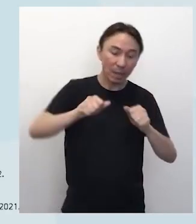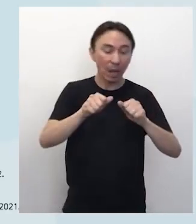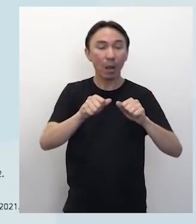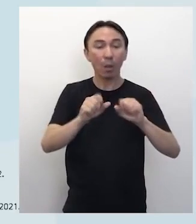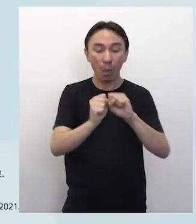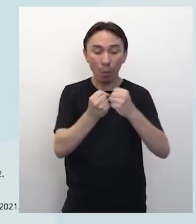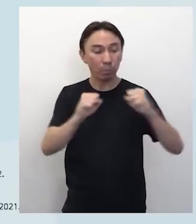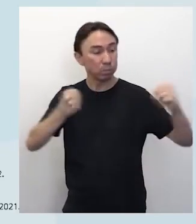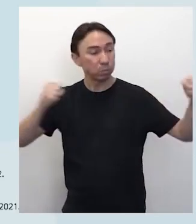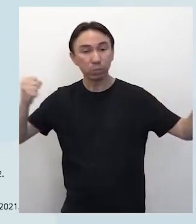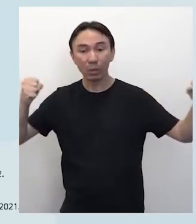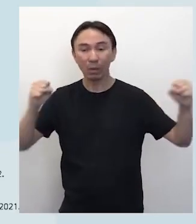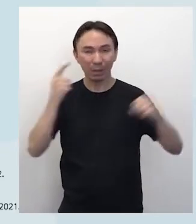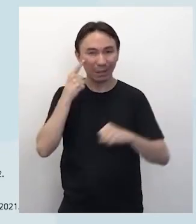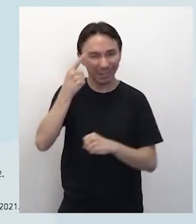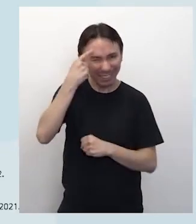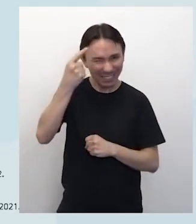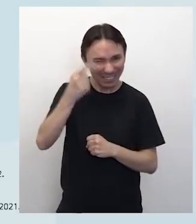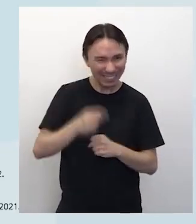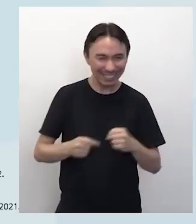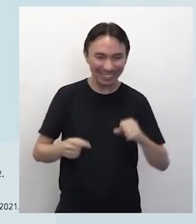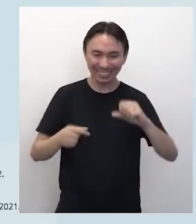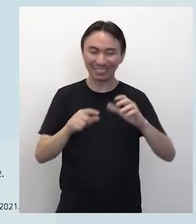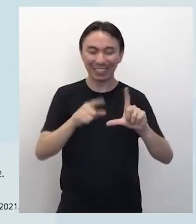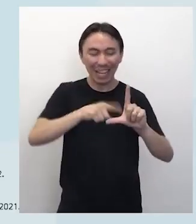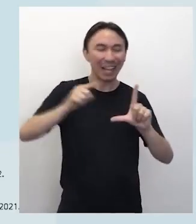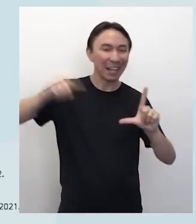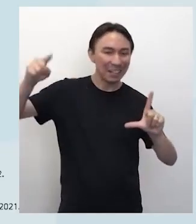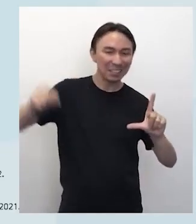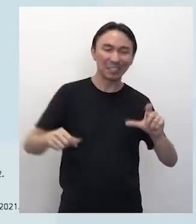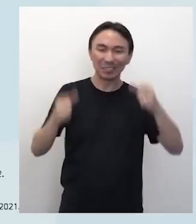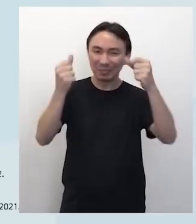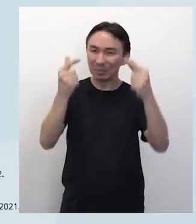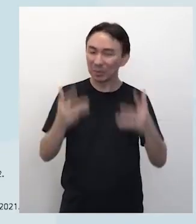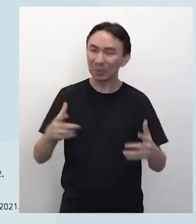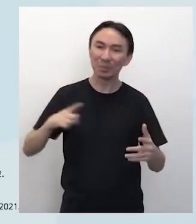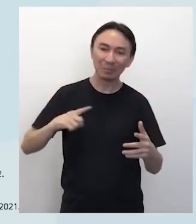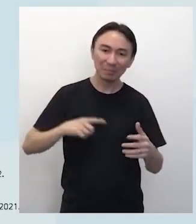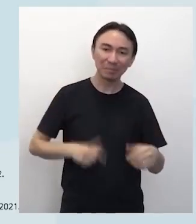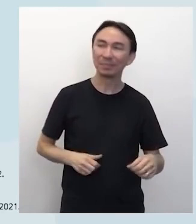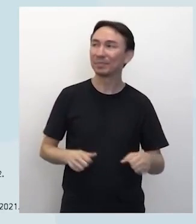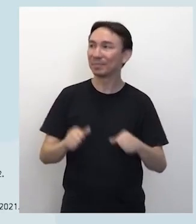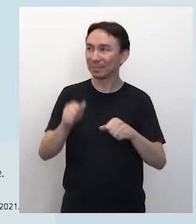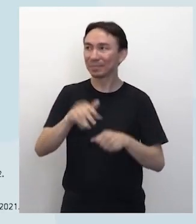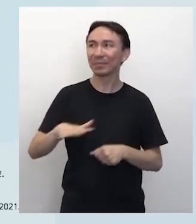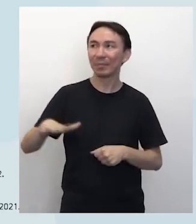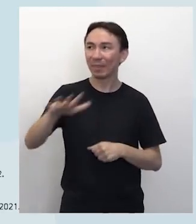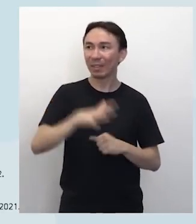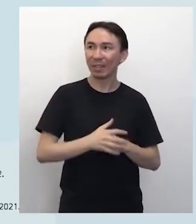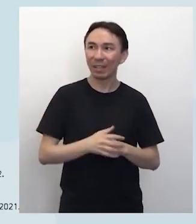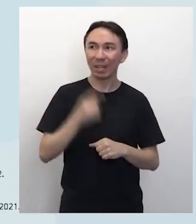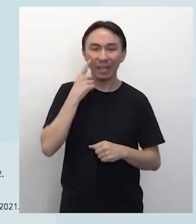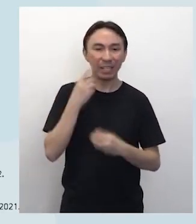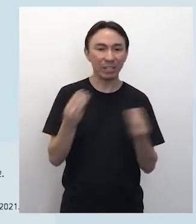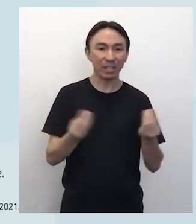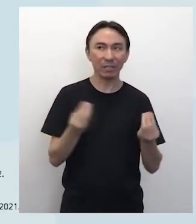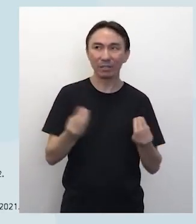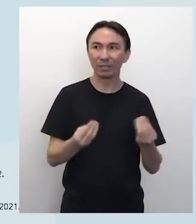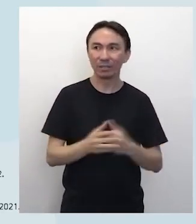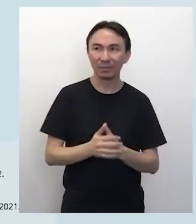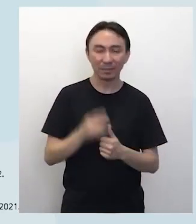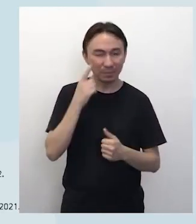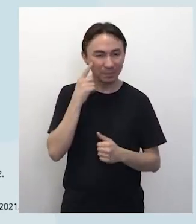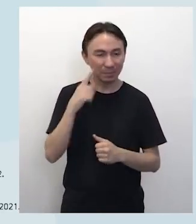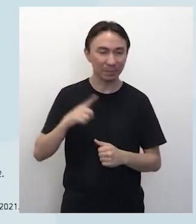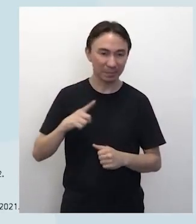Né? A gente até viu lá no gráfico anterior, né, que tinha lá mostrando a área, então você divide a população pela área. Por isso que quando a gente